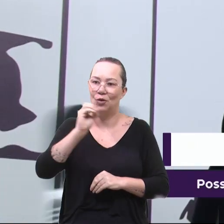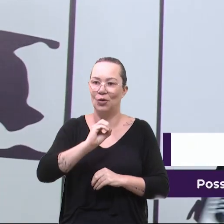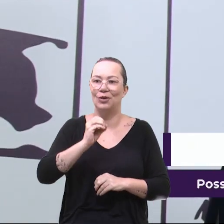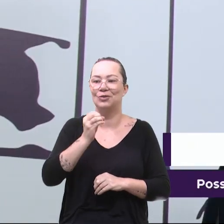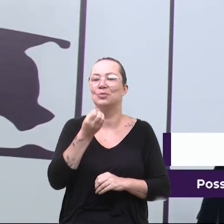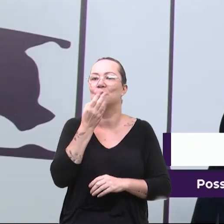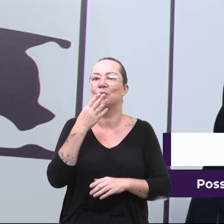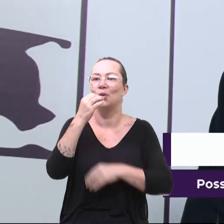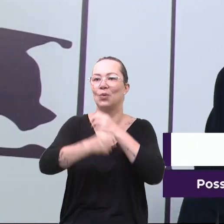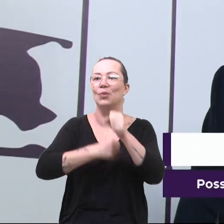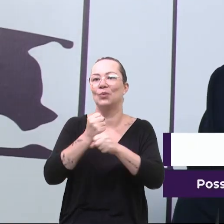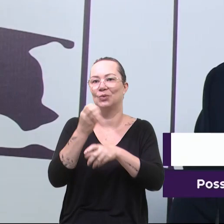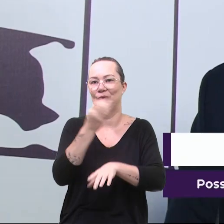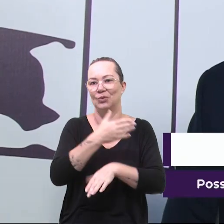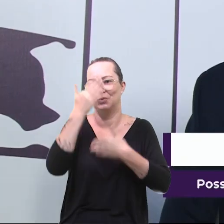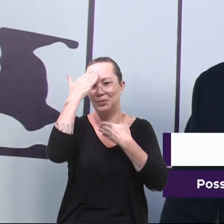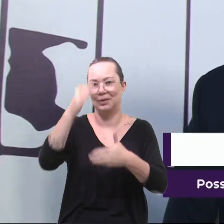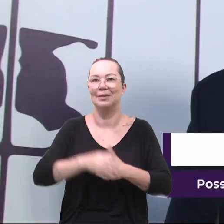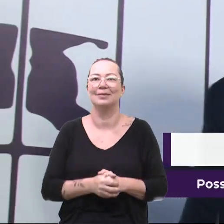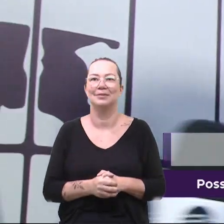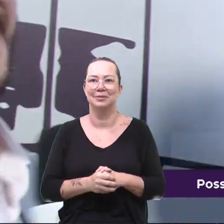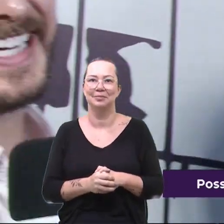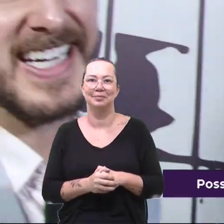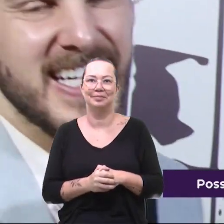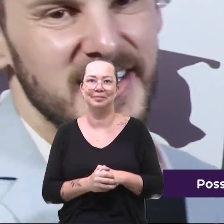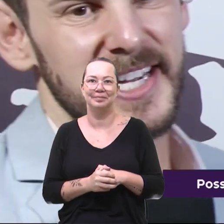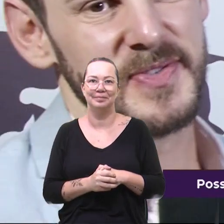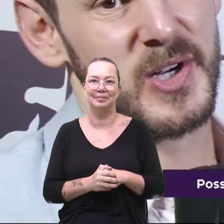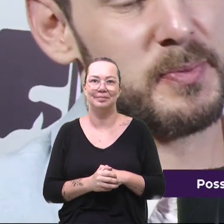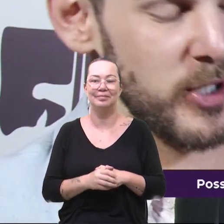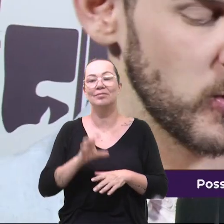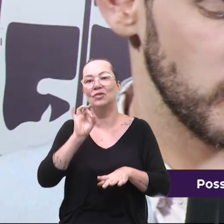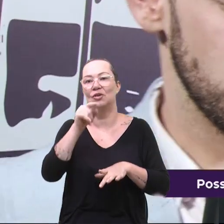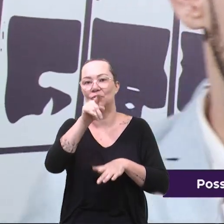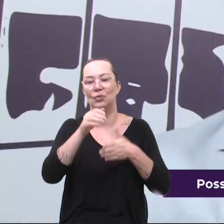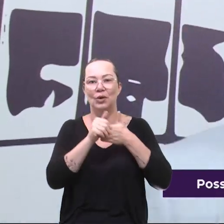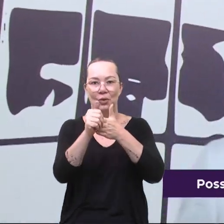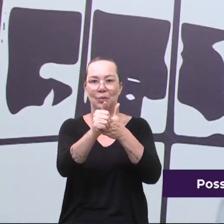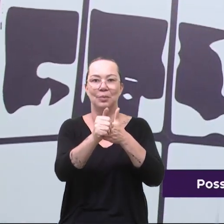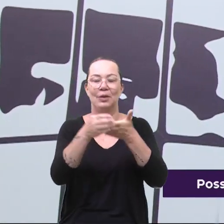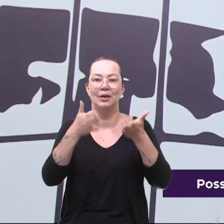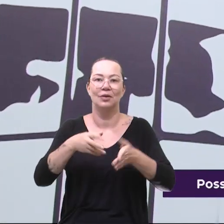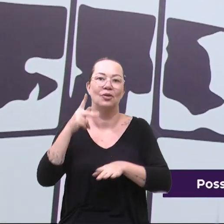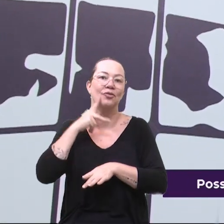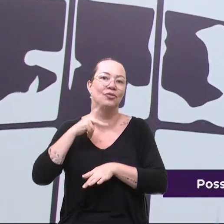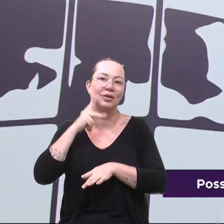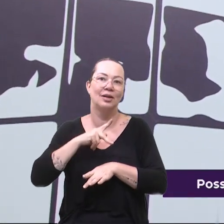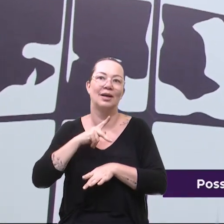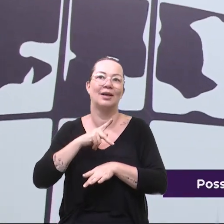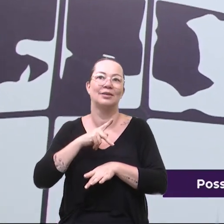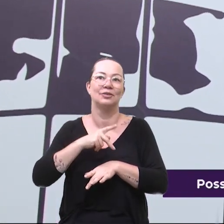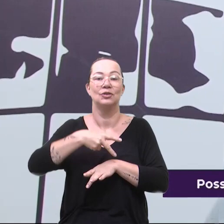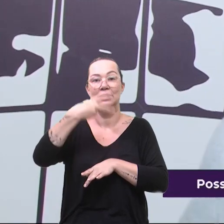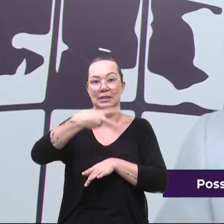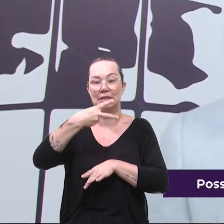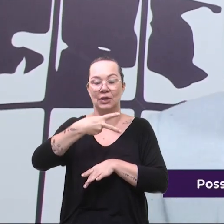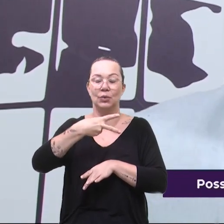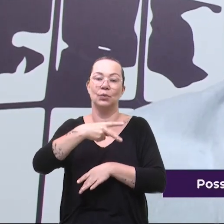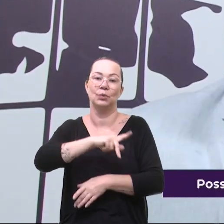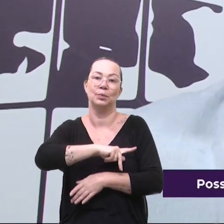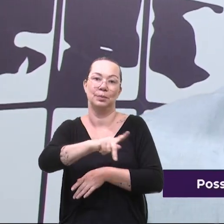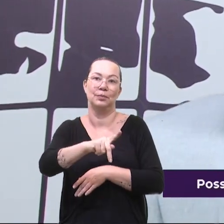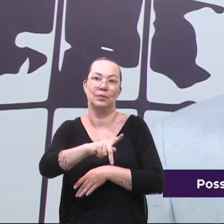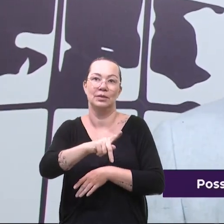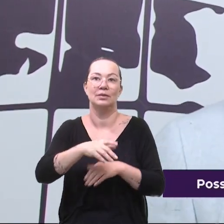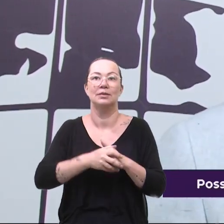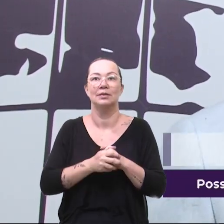novo para nós. Obrigado. Um bom ano novo para nós. Então é isso, você acompanhou o discurso do vereador Renato Oliveira, segundo vice-presidente da mesa